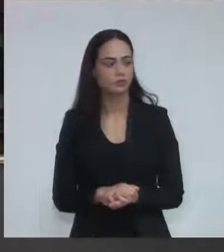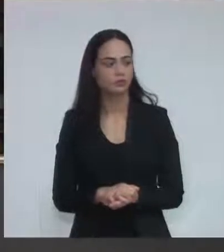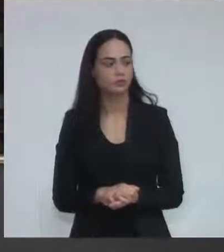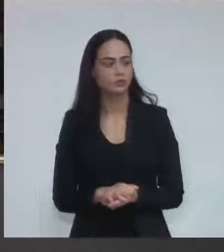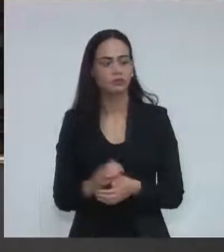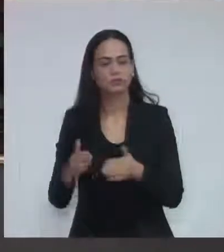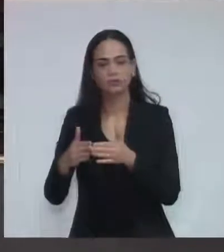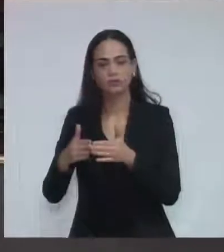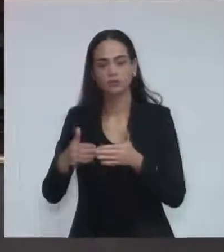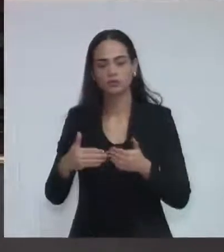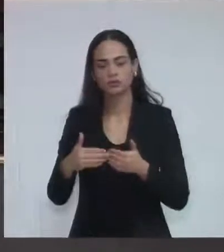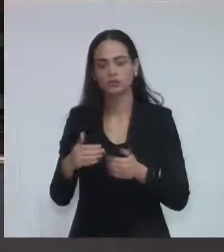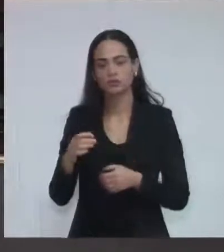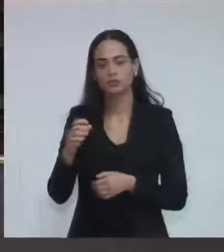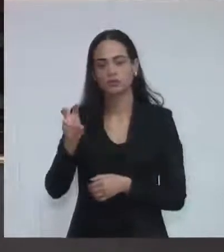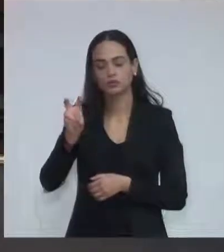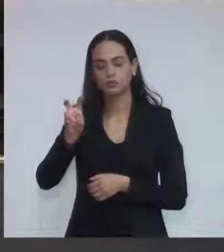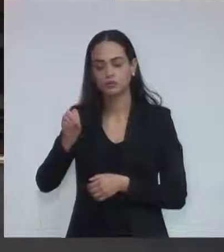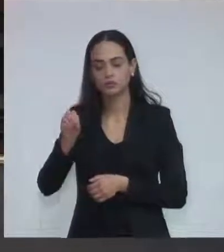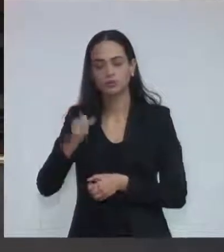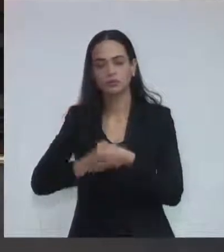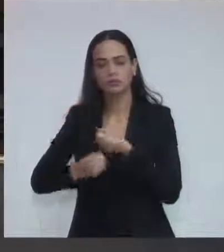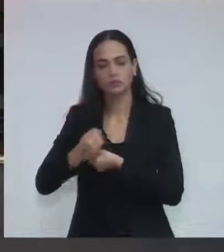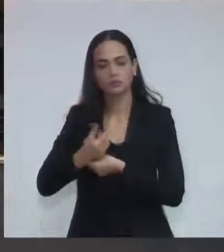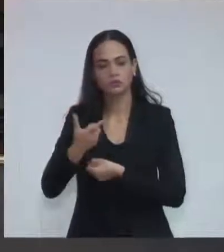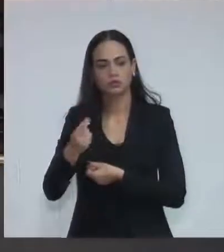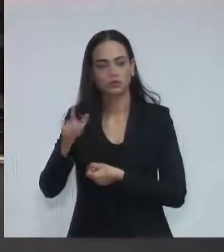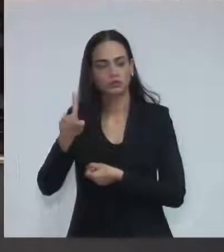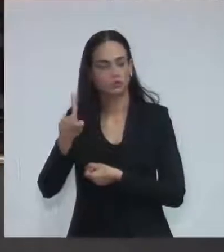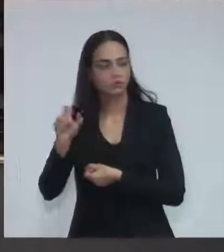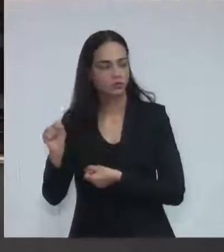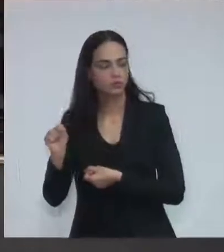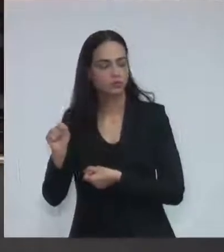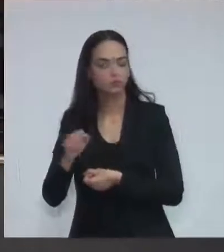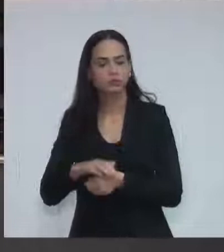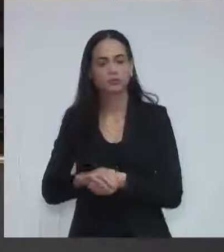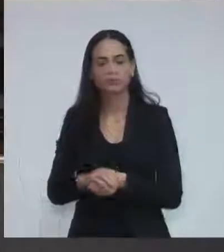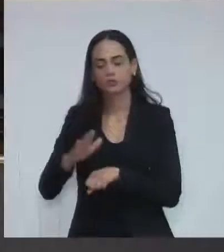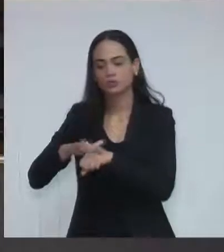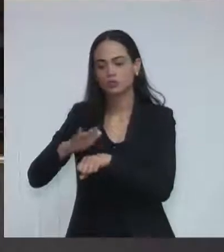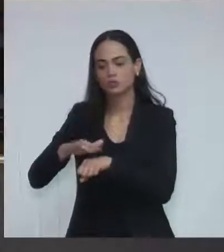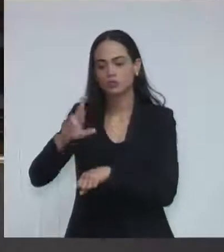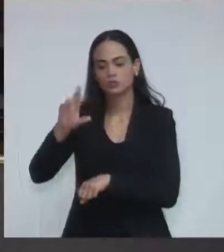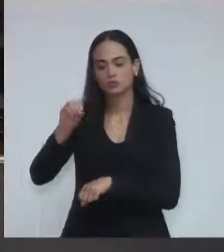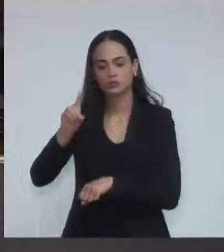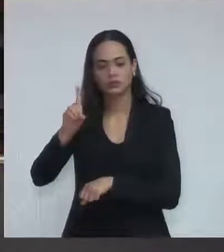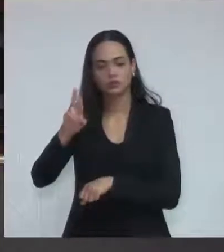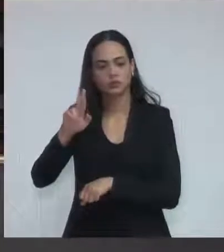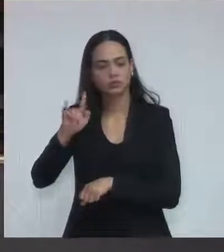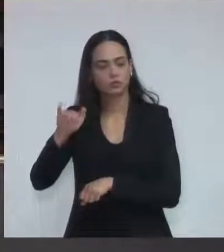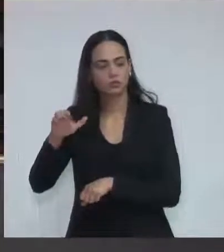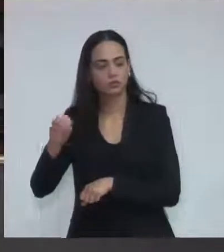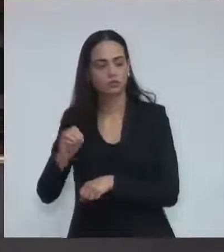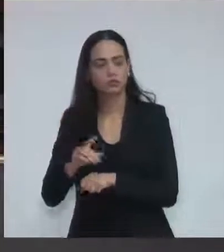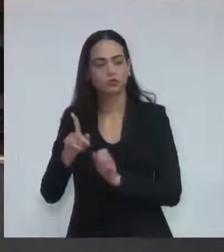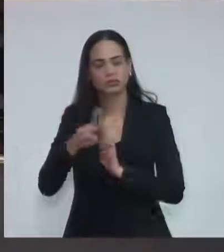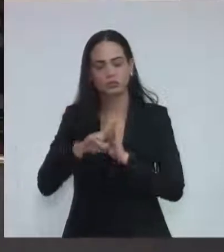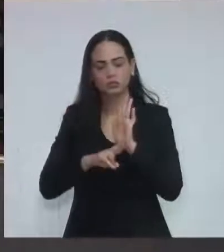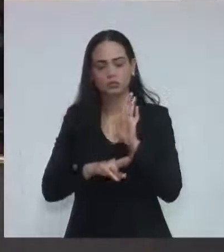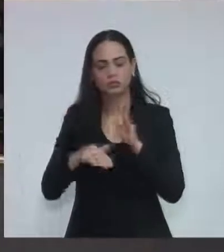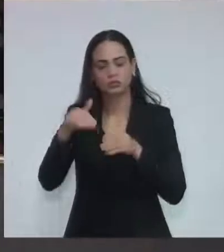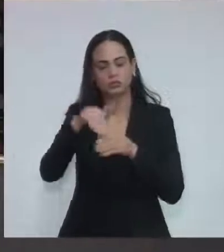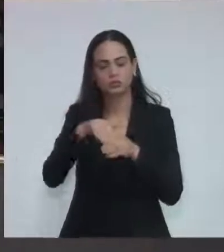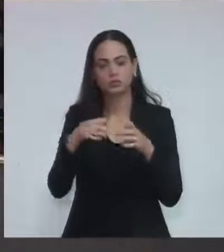Turno número 50, 2018, autoria vereador Rodrigo Paixão. Requeremos nos termos constitucionais, legais e regimentais, digne-se adotar a mesa oficial sobre o